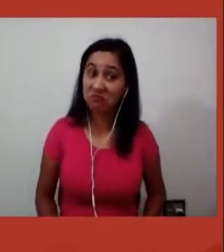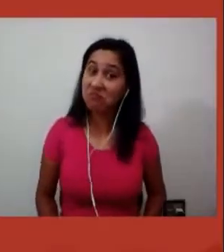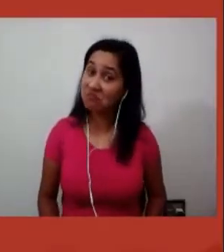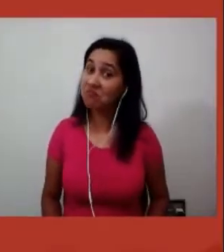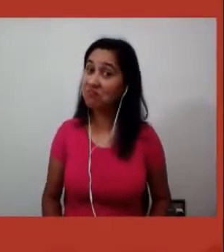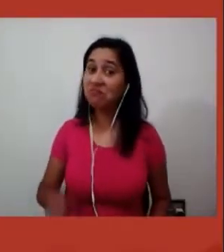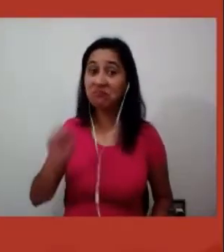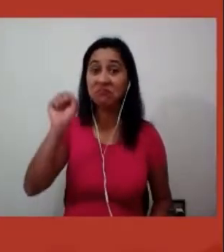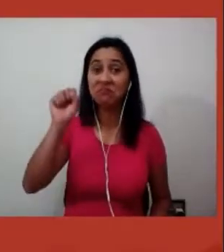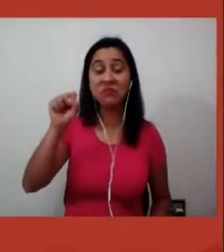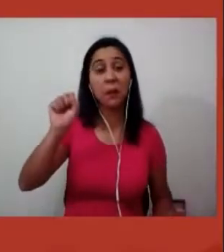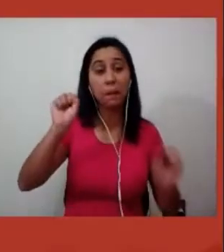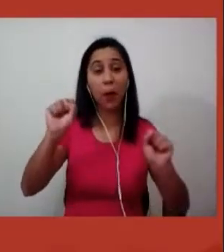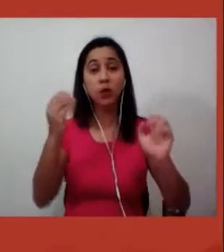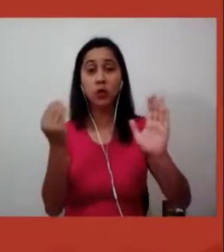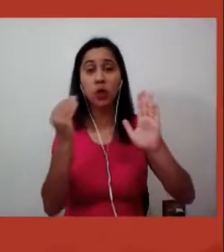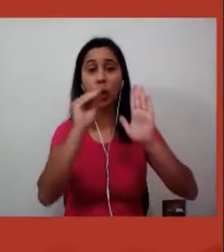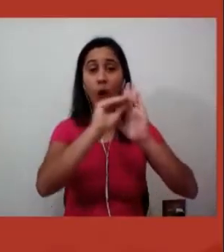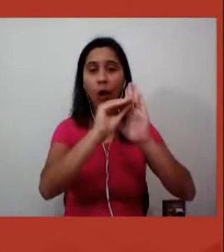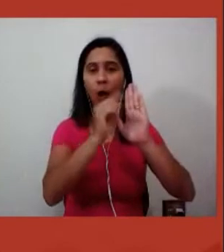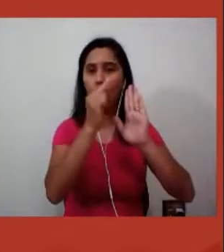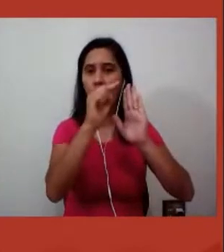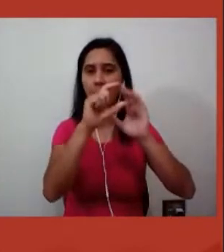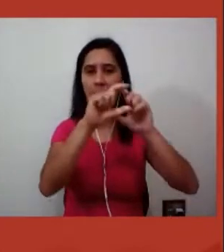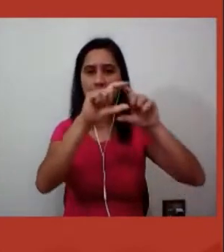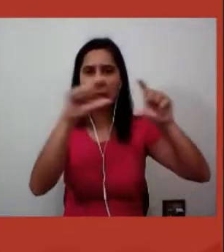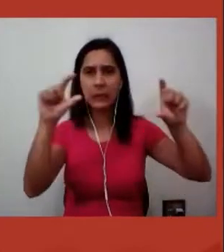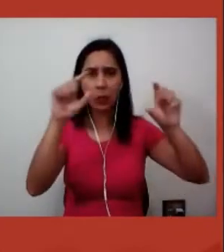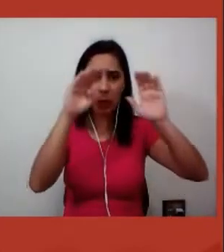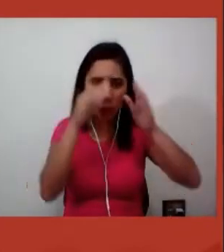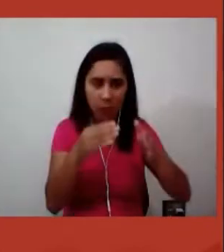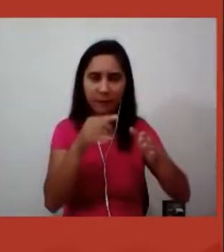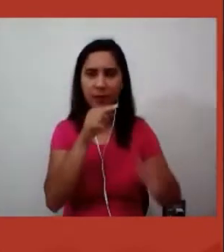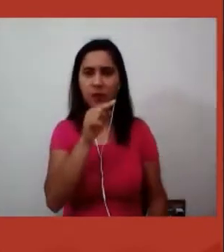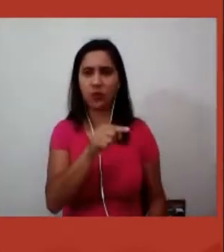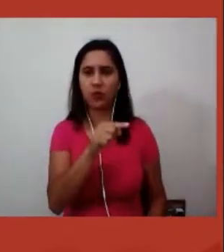A gente pode pôr uma questão específica sobre isso, mas